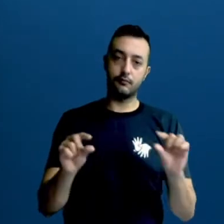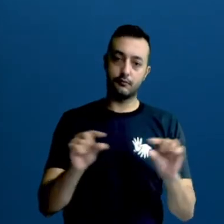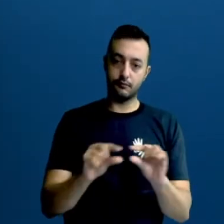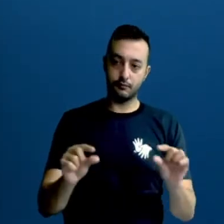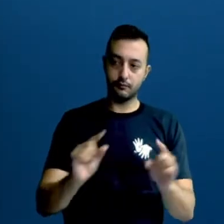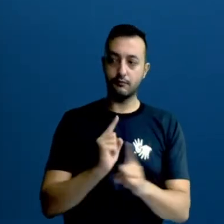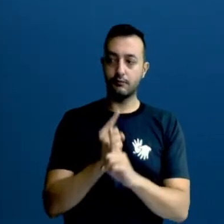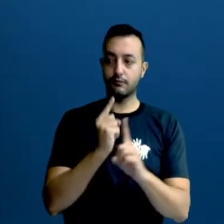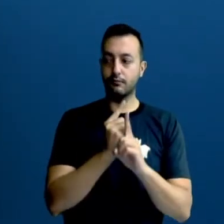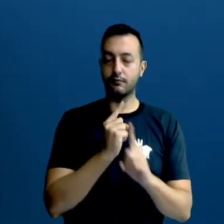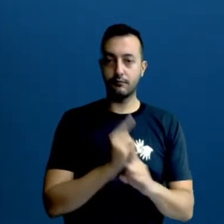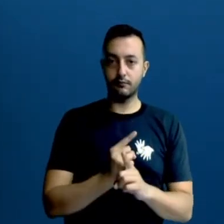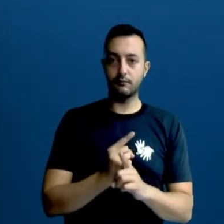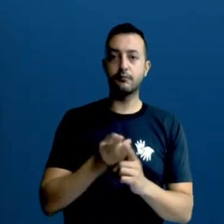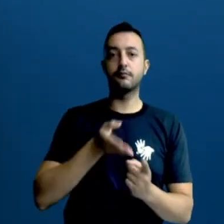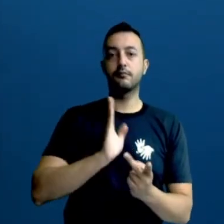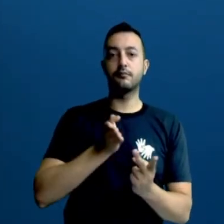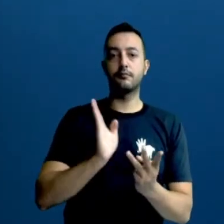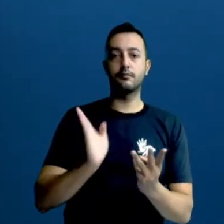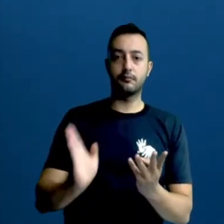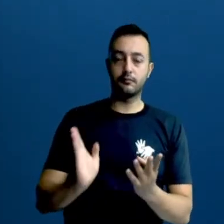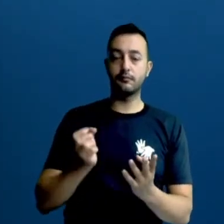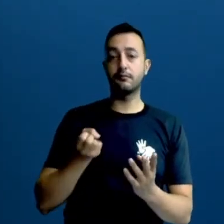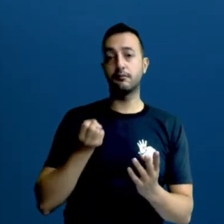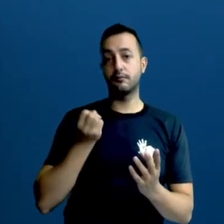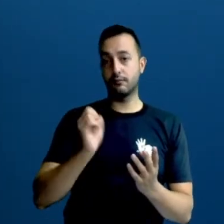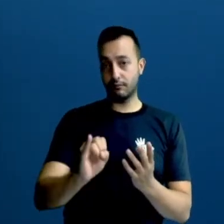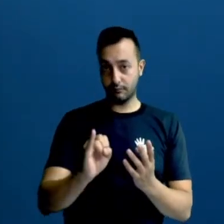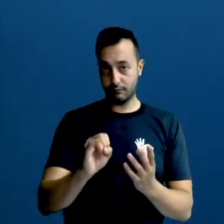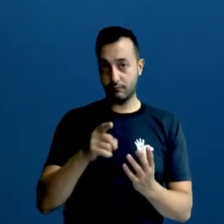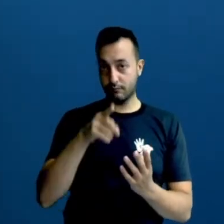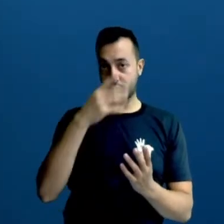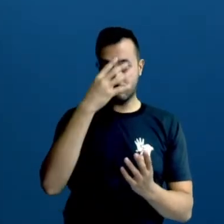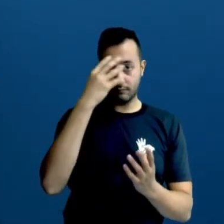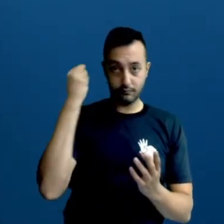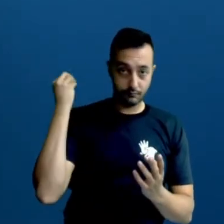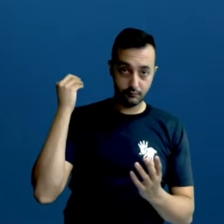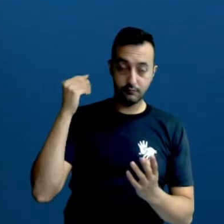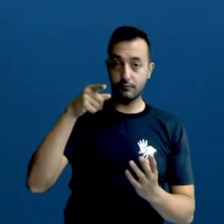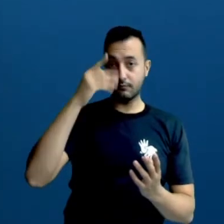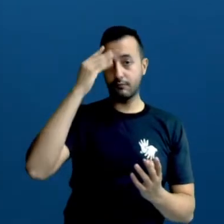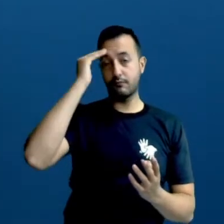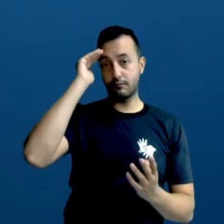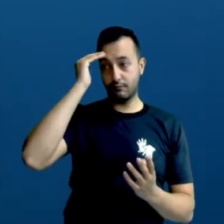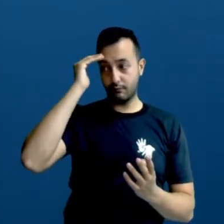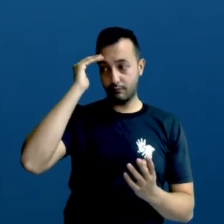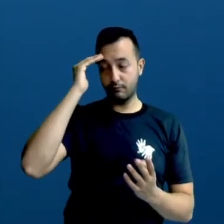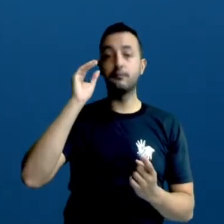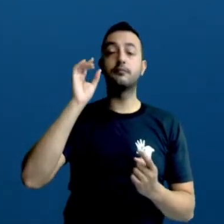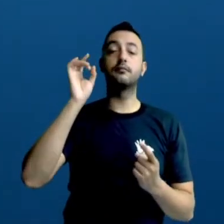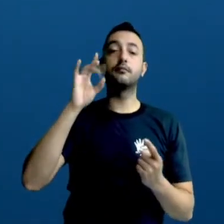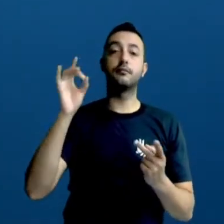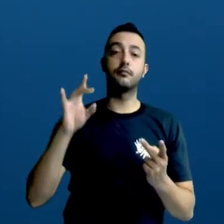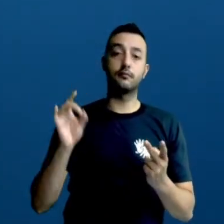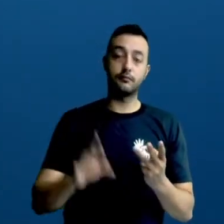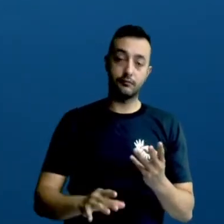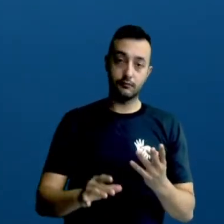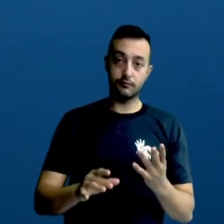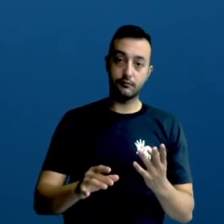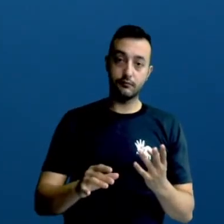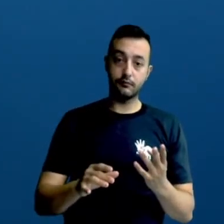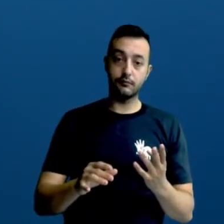para encontrar o número de diagonais. Se você esquecer, entenda o seguinte. De cada